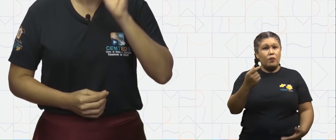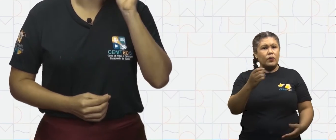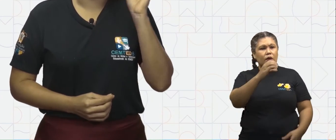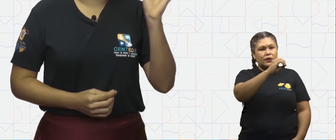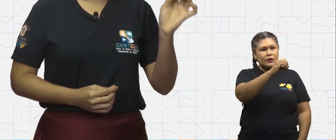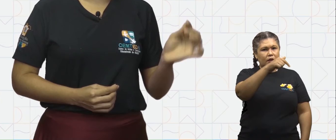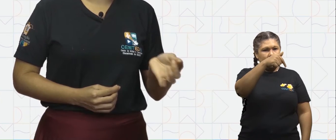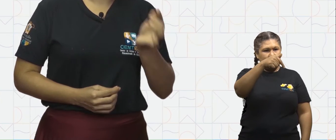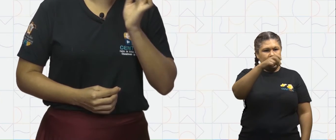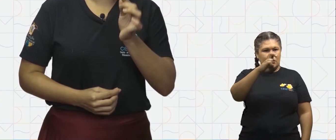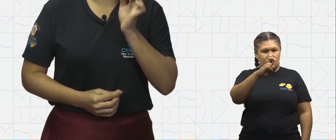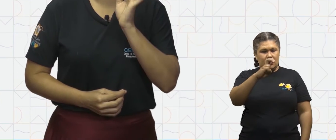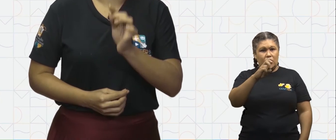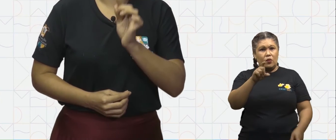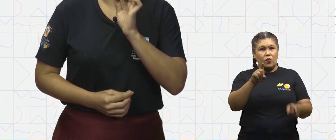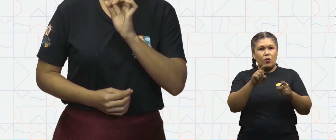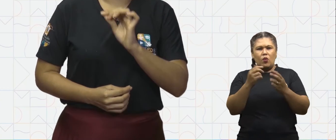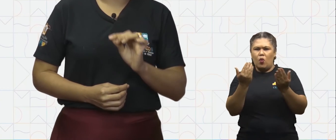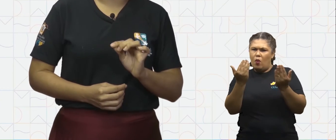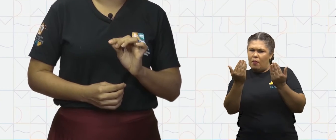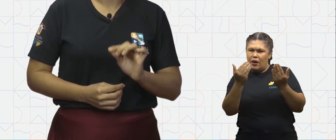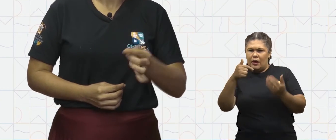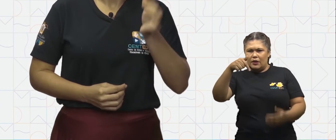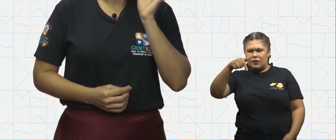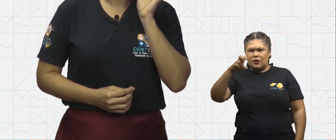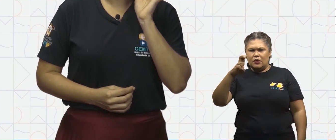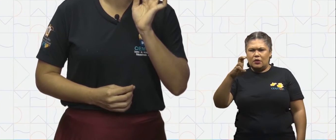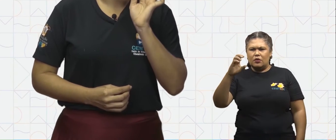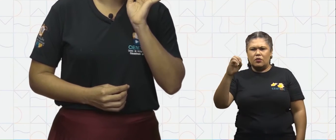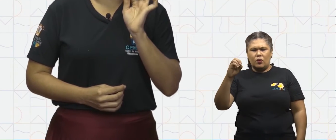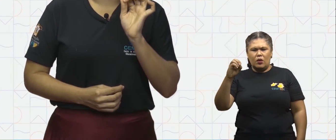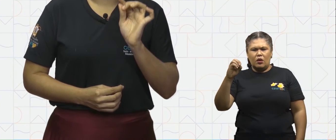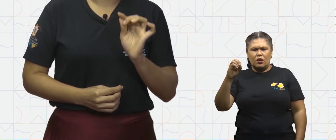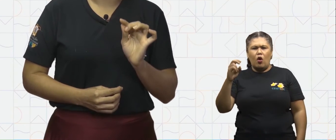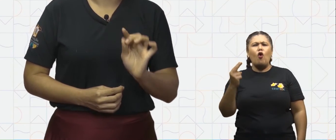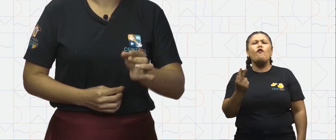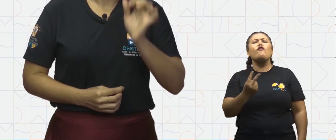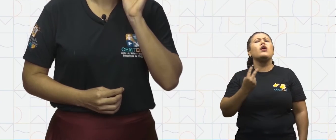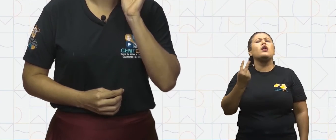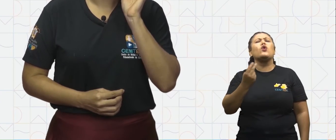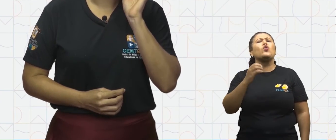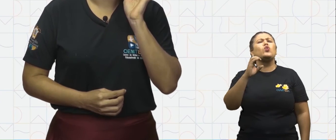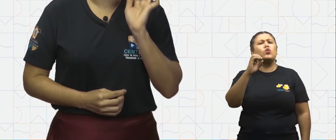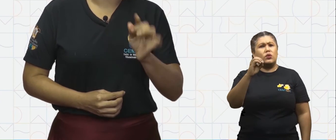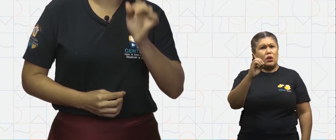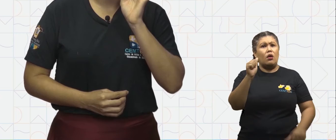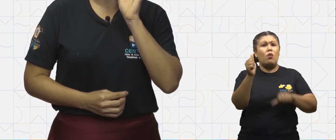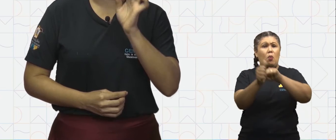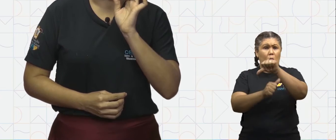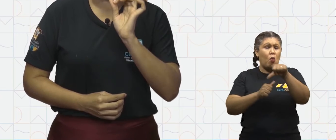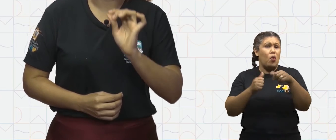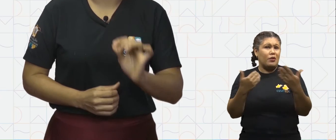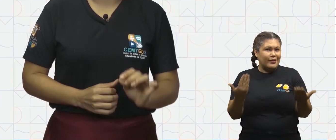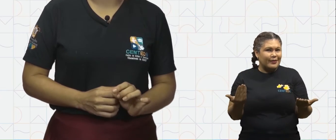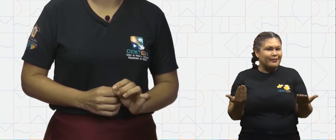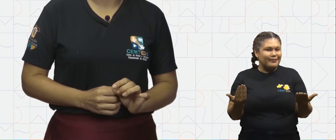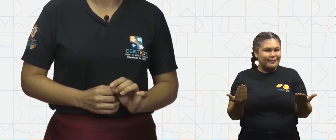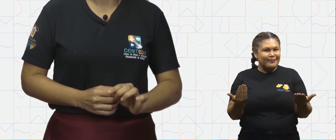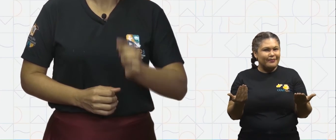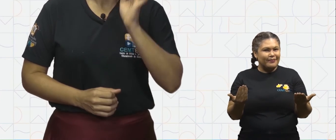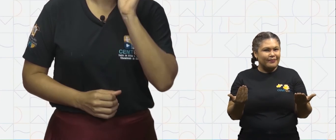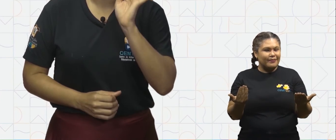0,75 e o número 750, a posição do zero tem um valor